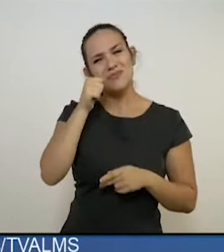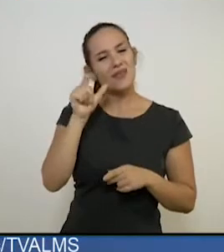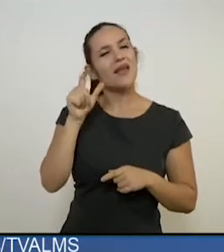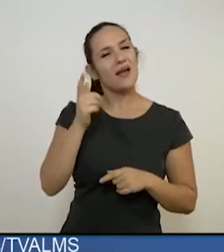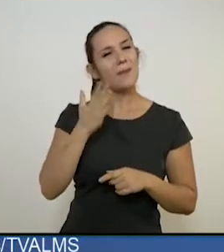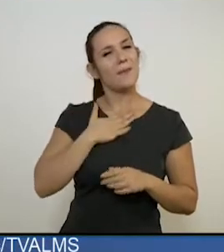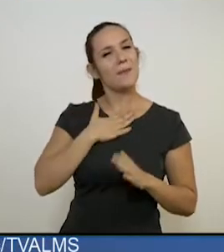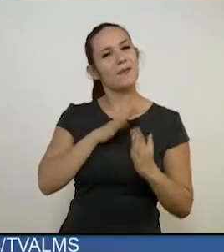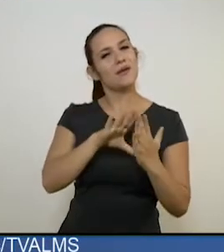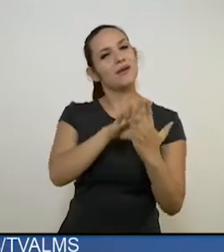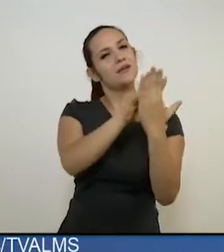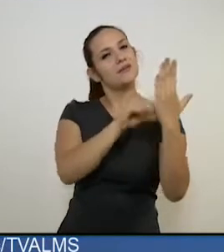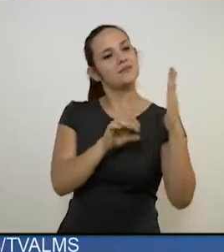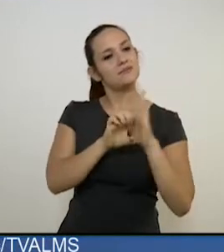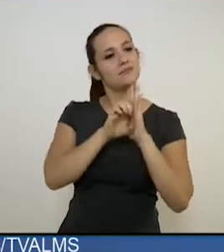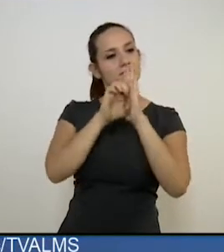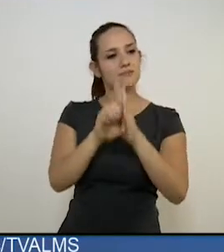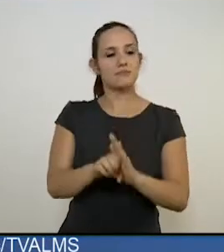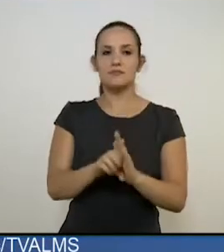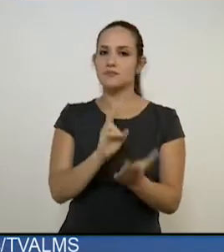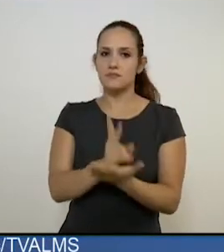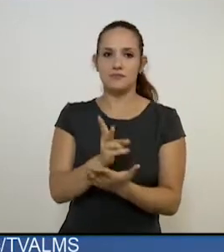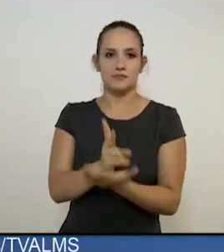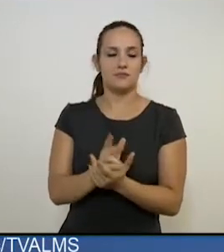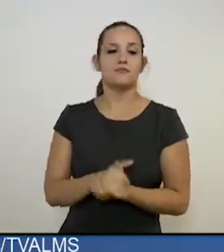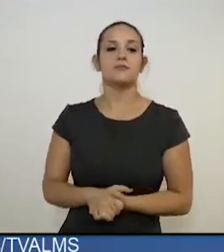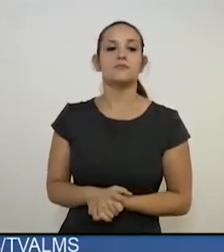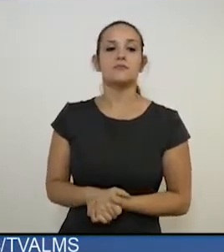inspiradoras, permanentes em minha vida.